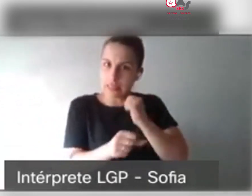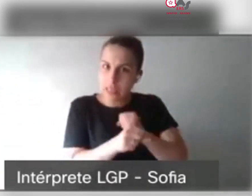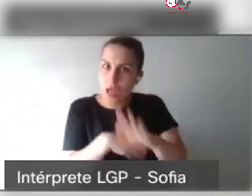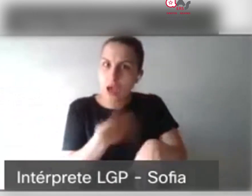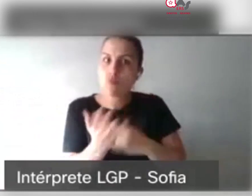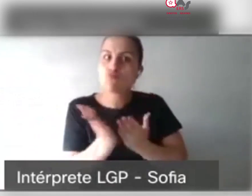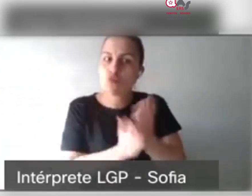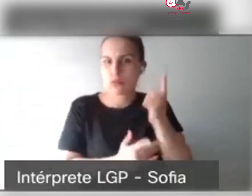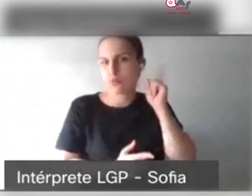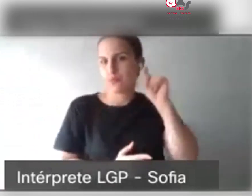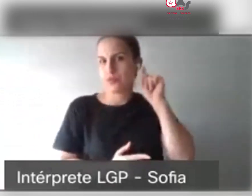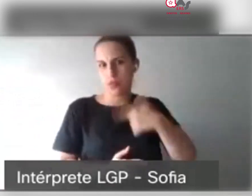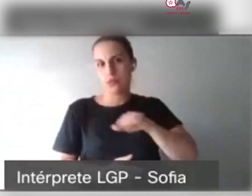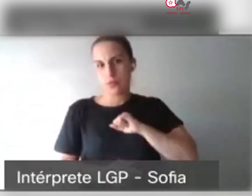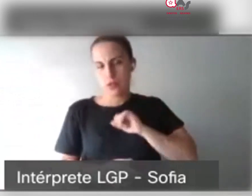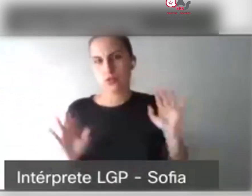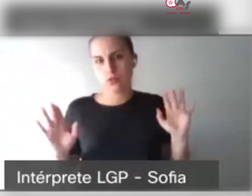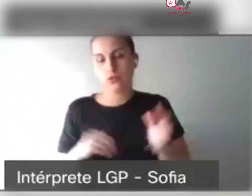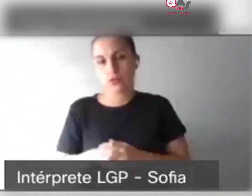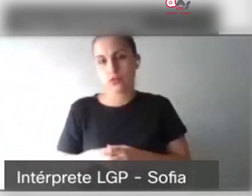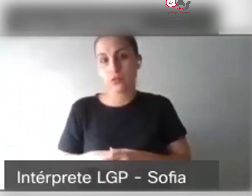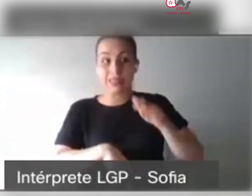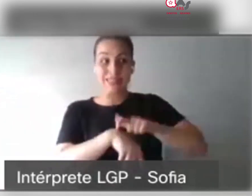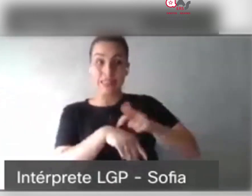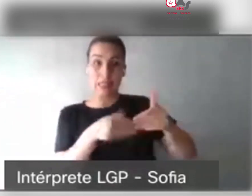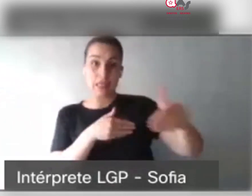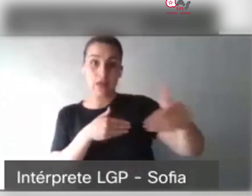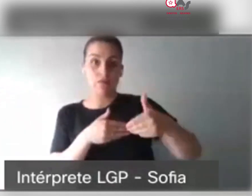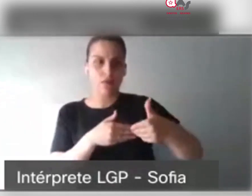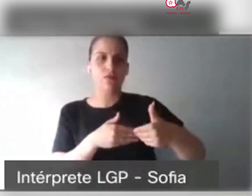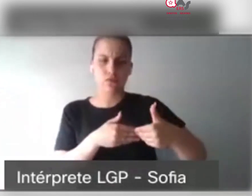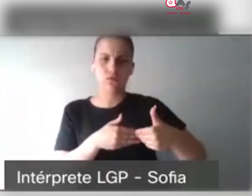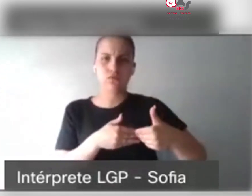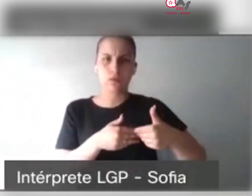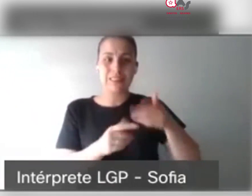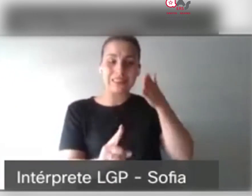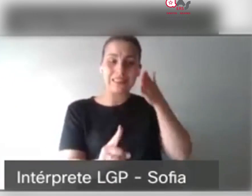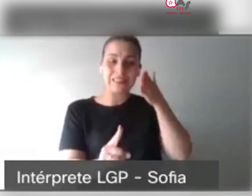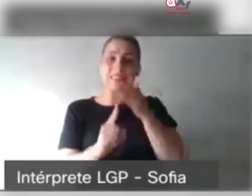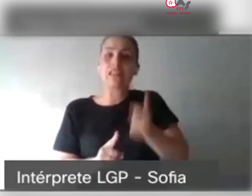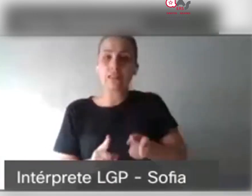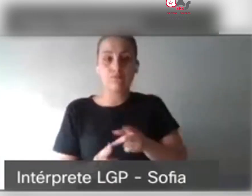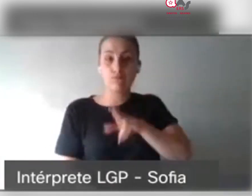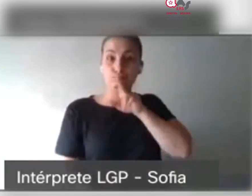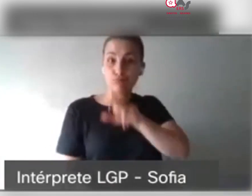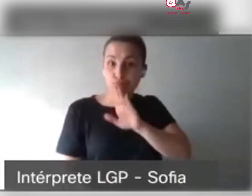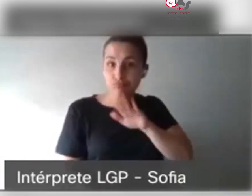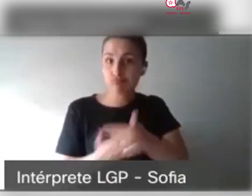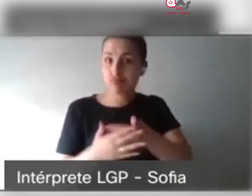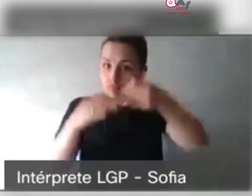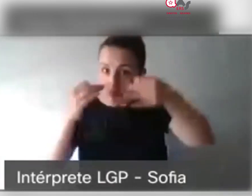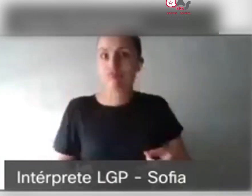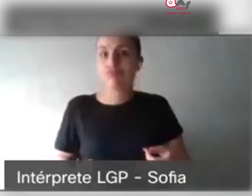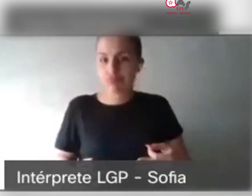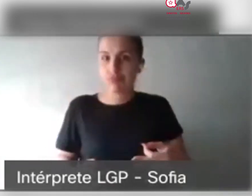muito importante para nós. E, portanto, naquela altura, claramente, o foco era garantir a resposta